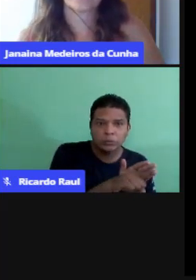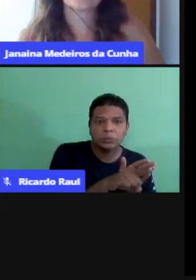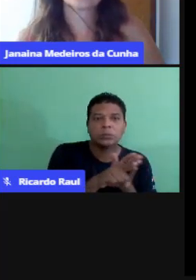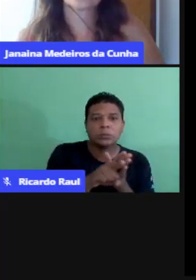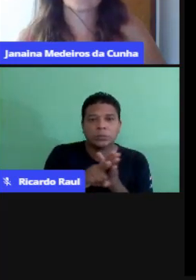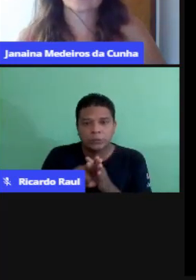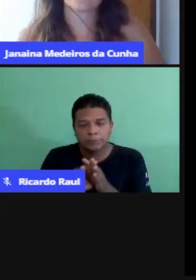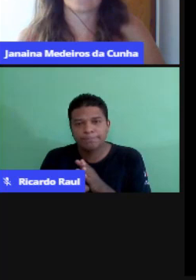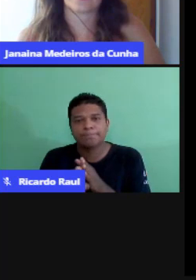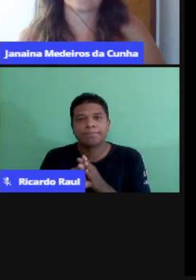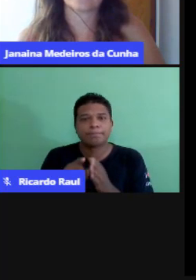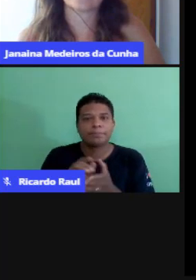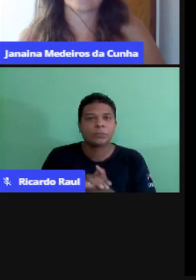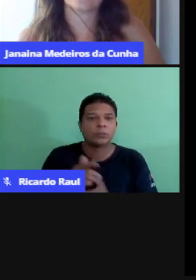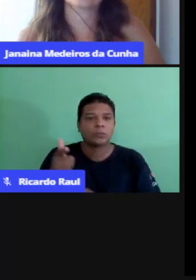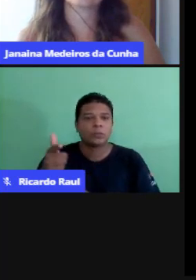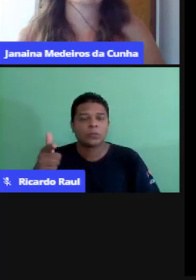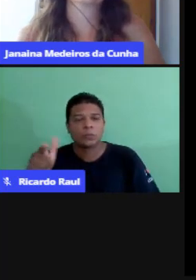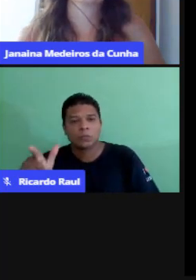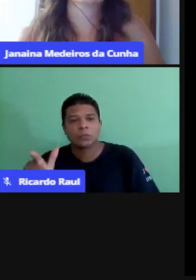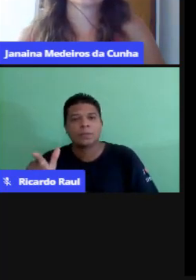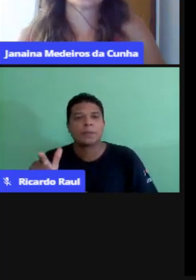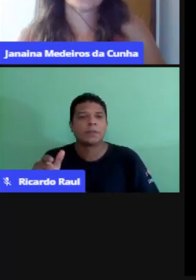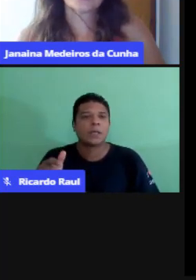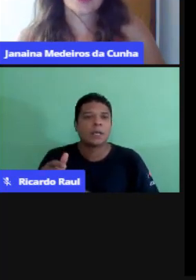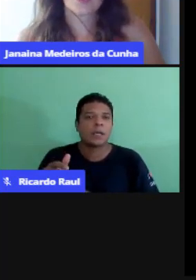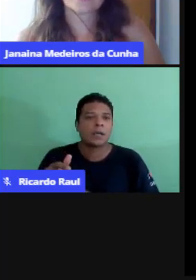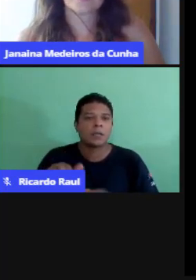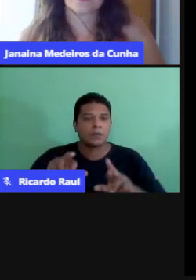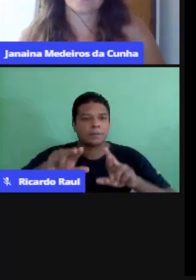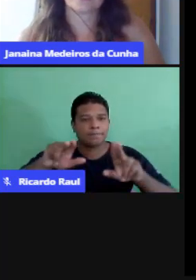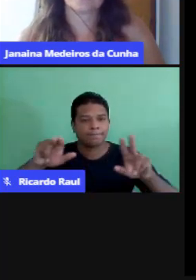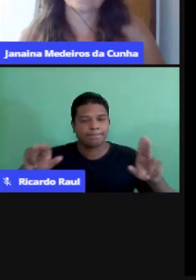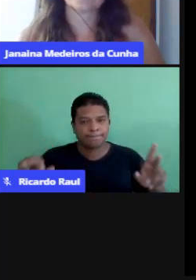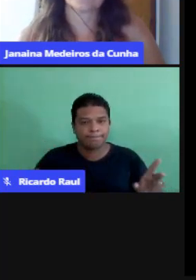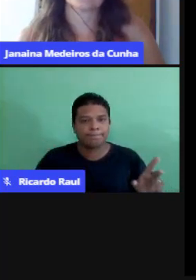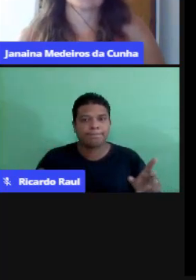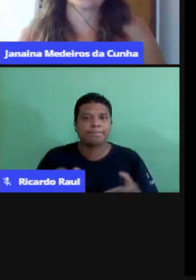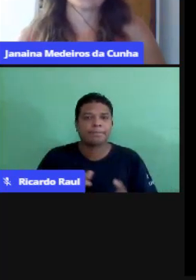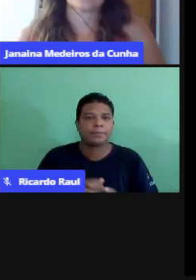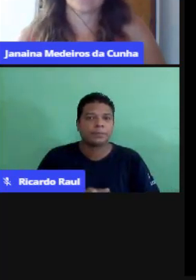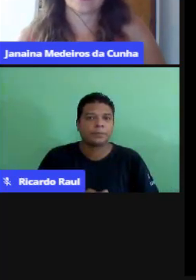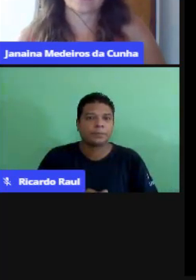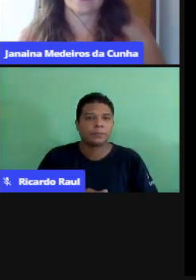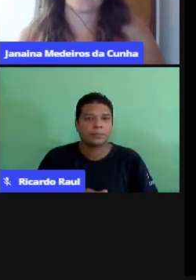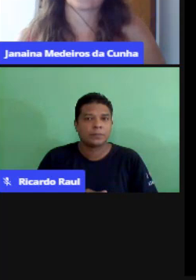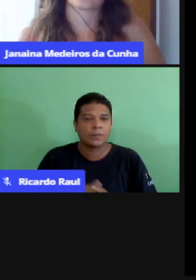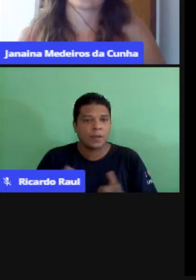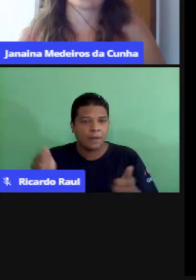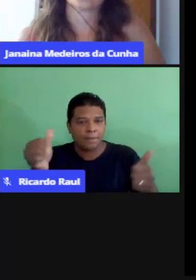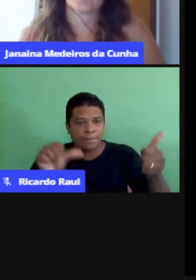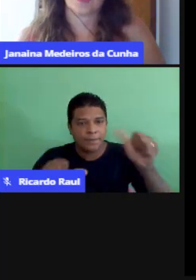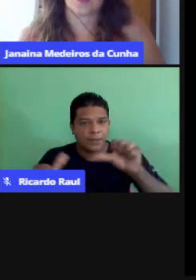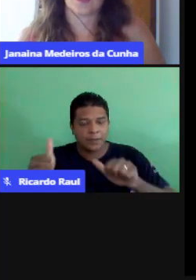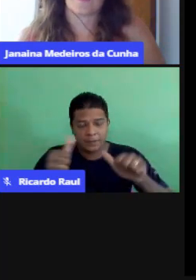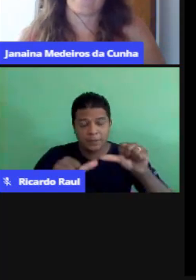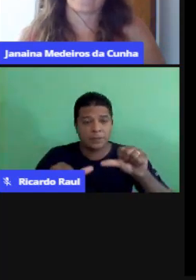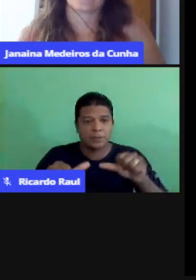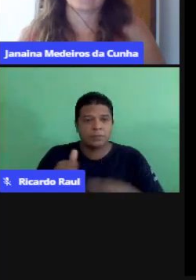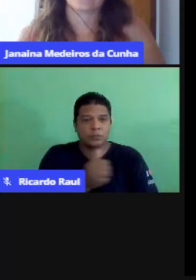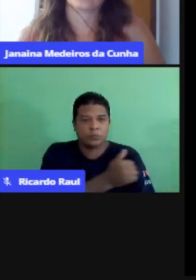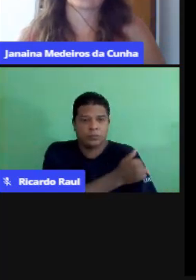vai atrás de novas ferramentas, né? Que investigue novas ferramentas de avaliação para o seu